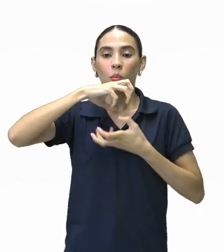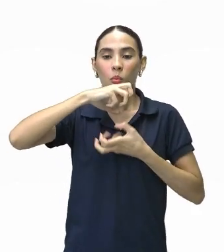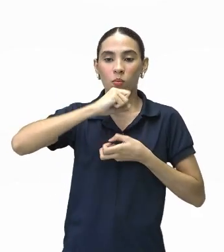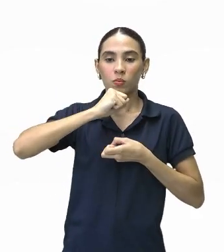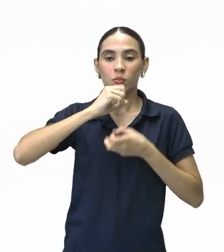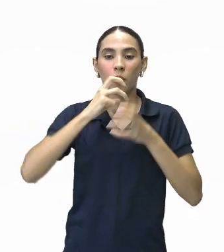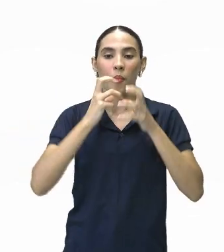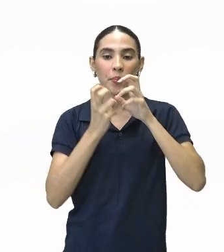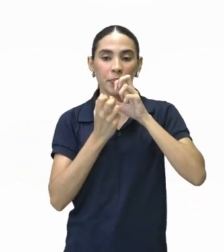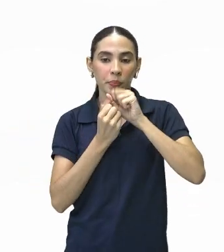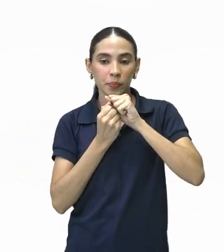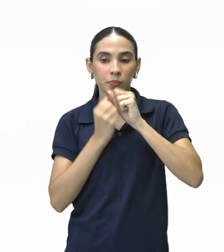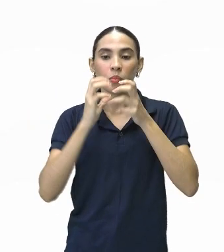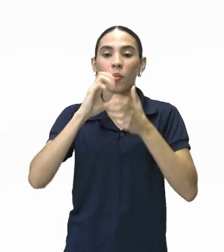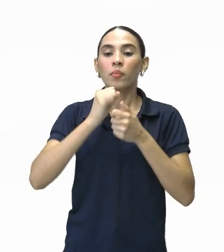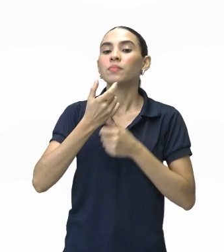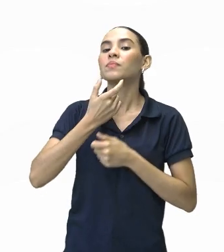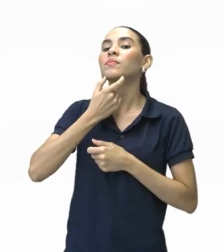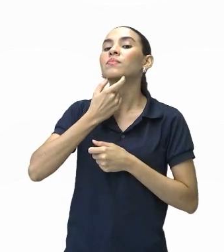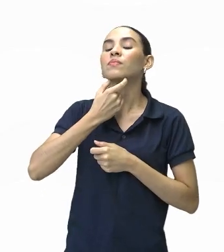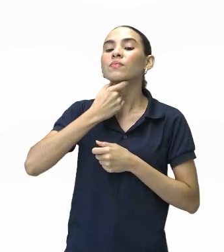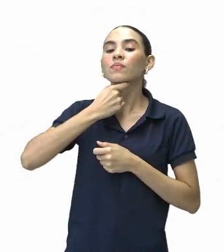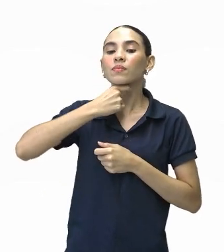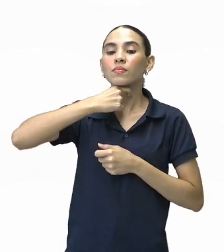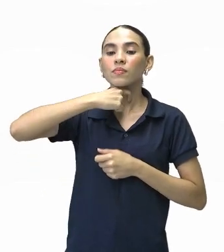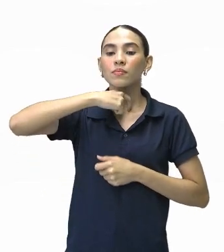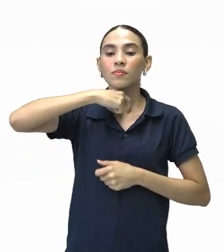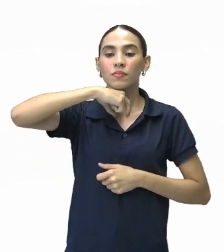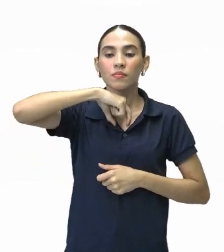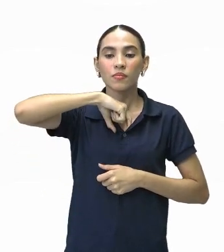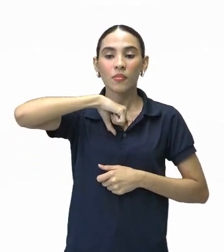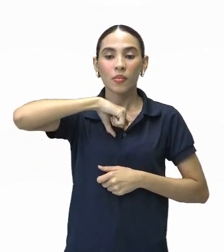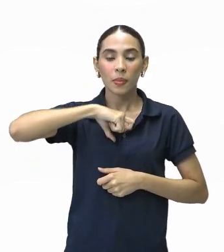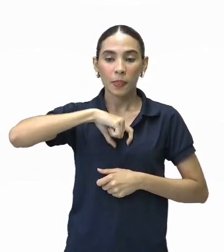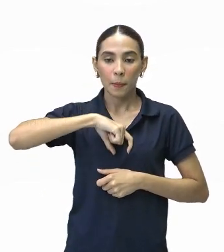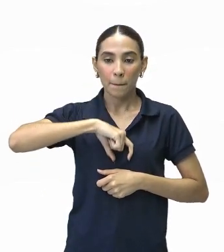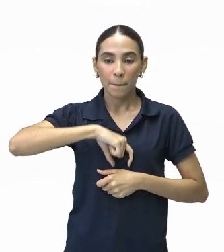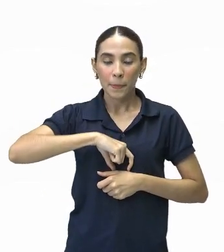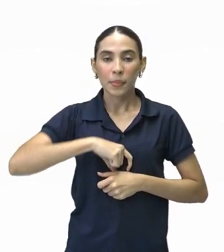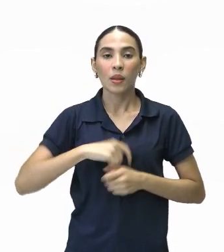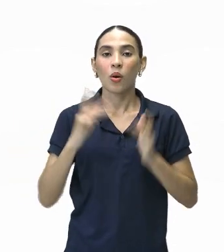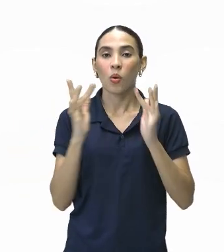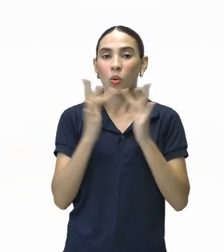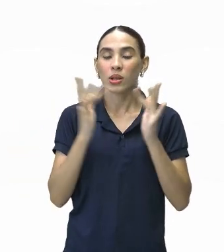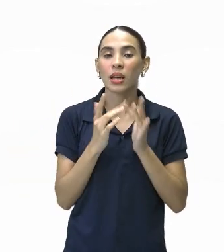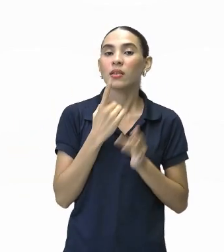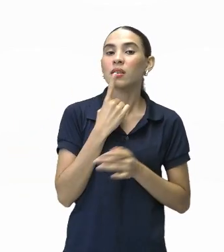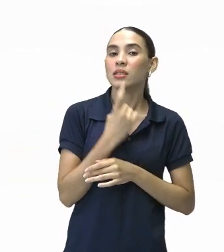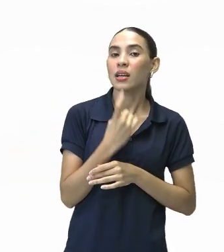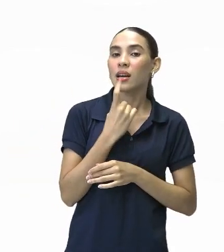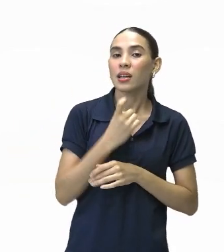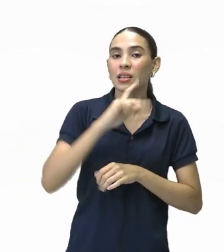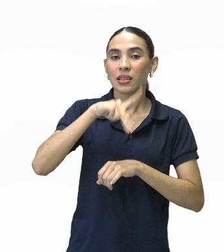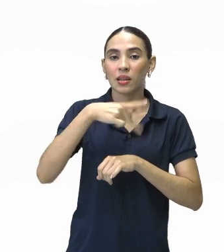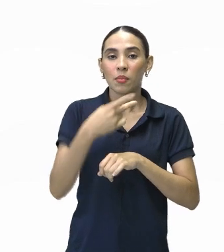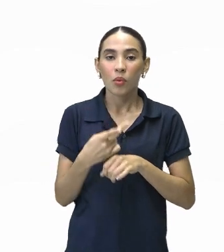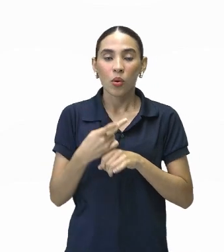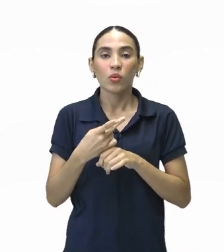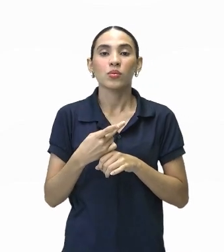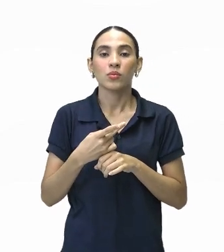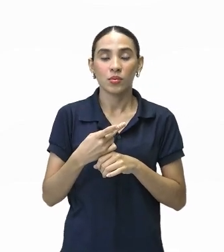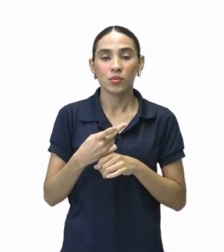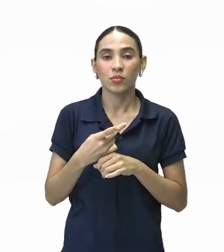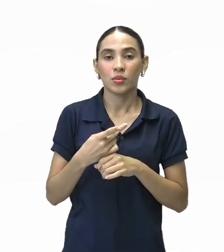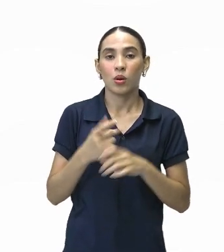passa pelo sistema digestivo, vai para o sangue e daí ele é levado até o local